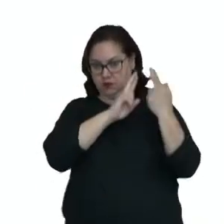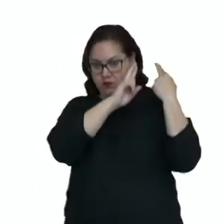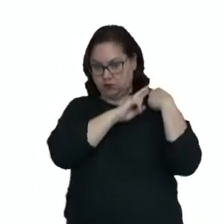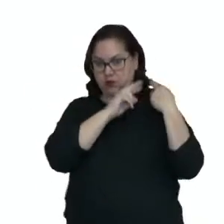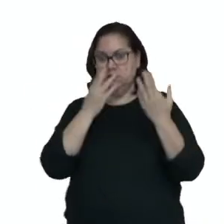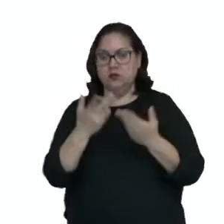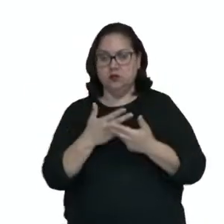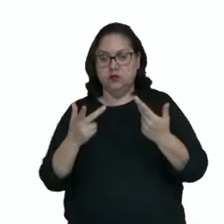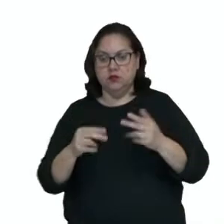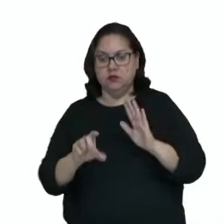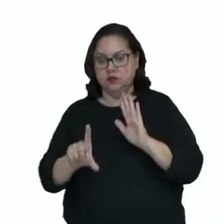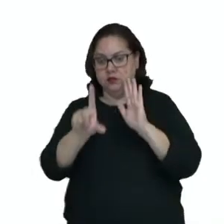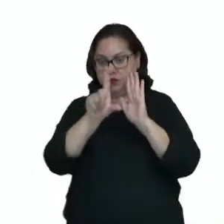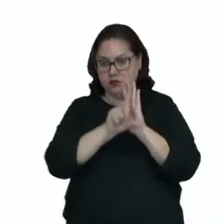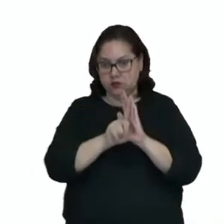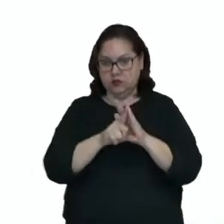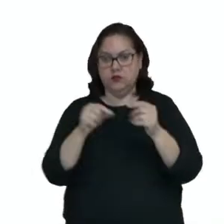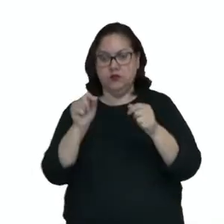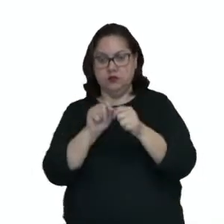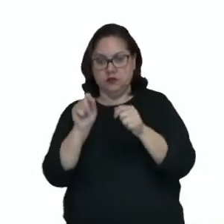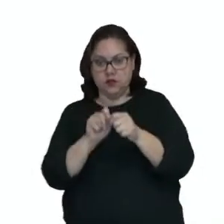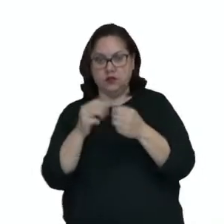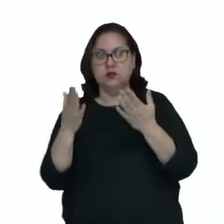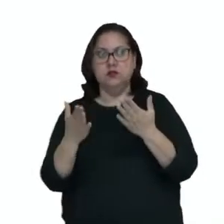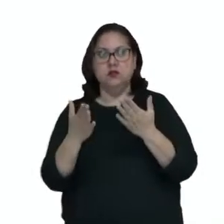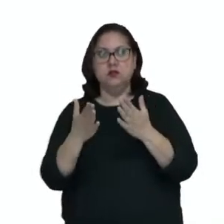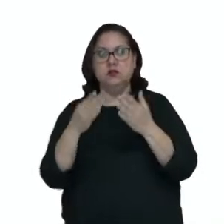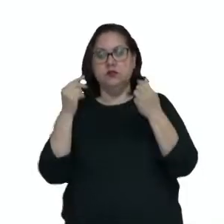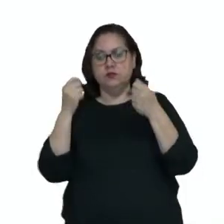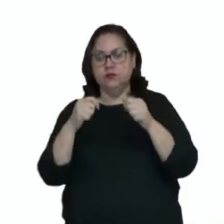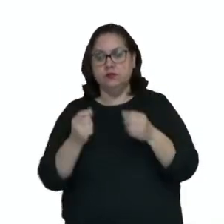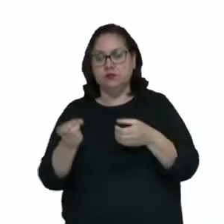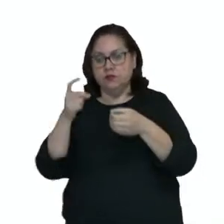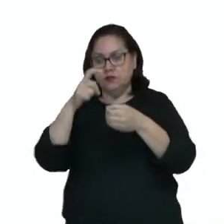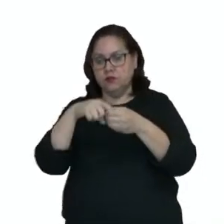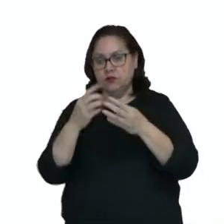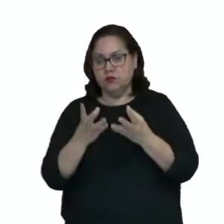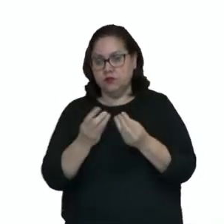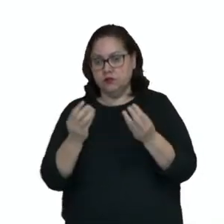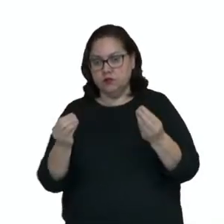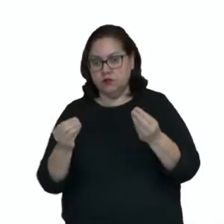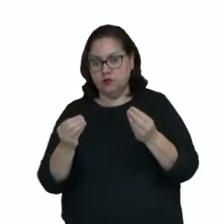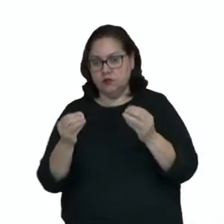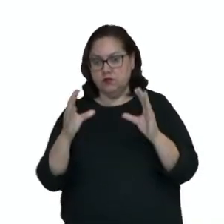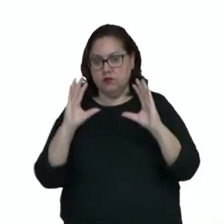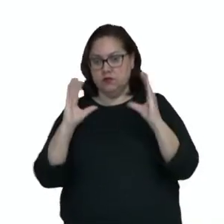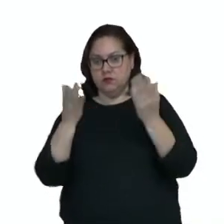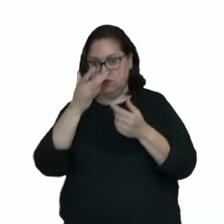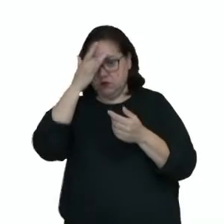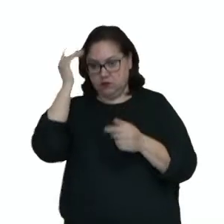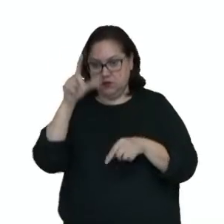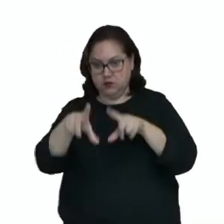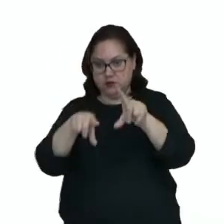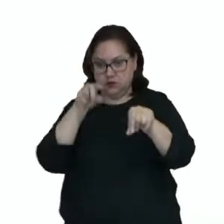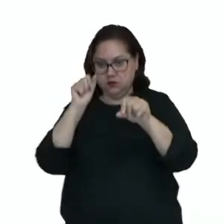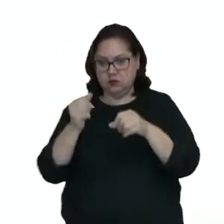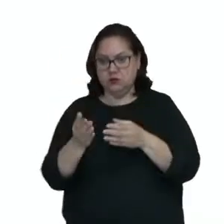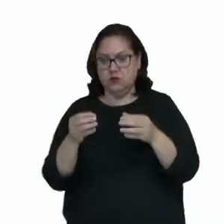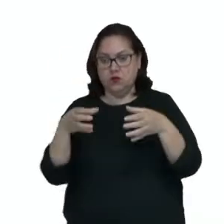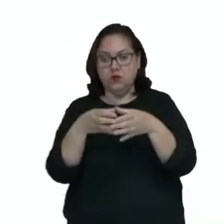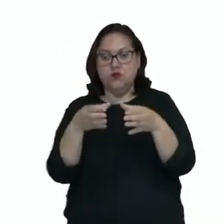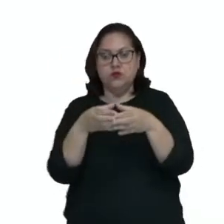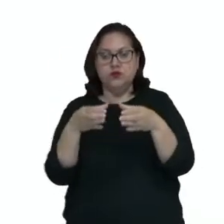funções legislativas e executivas devem ser compostas em sua maioria por membros eleitos pelo conjunto